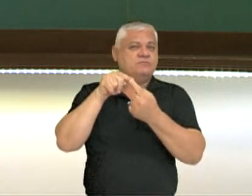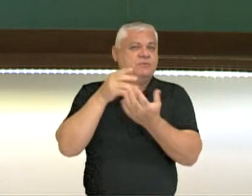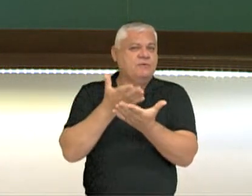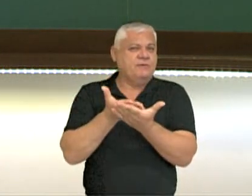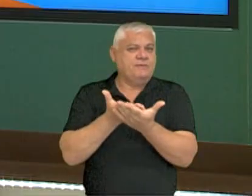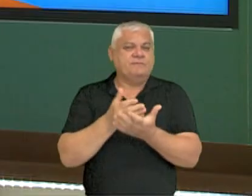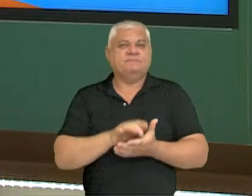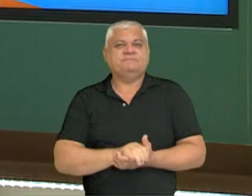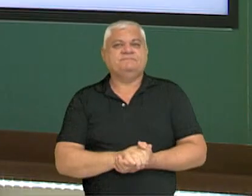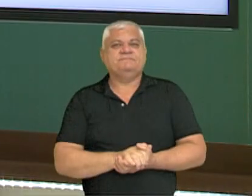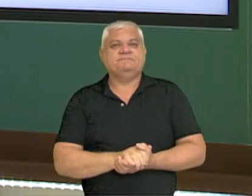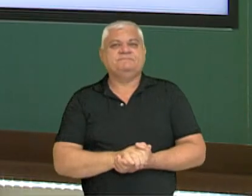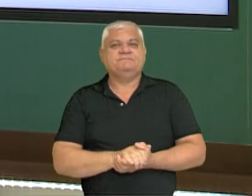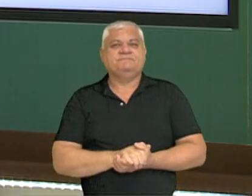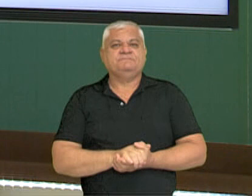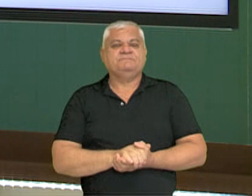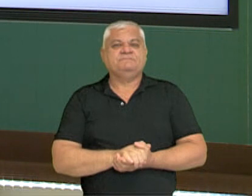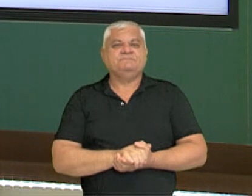desta aula?